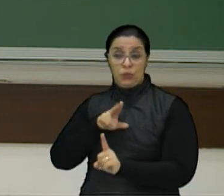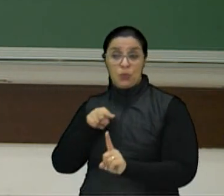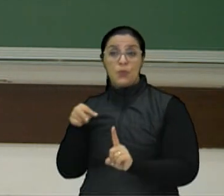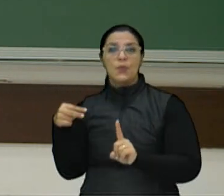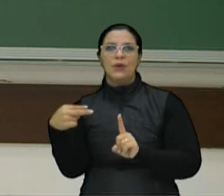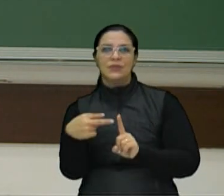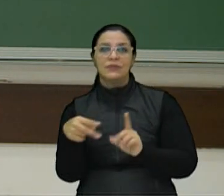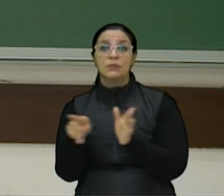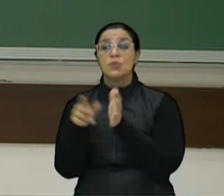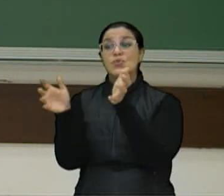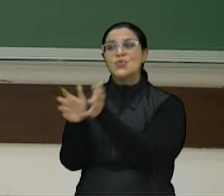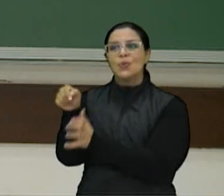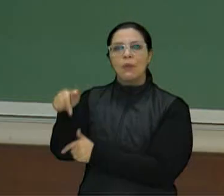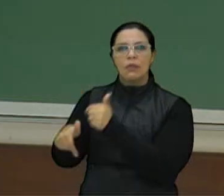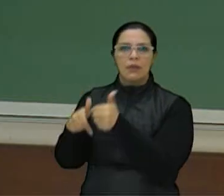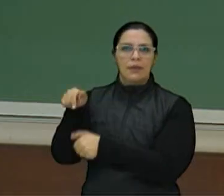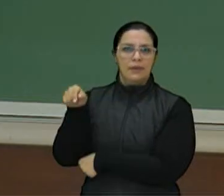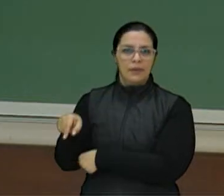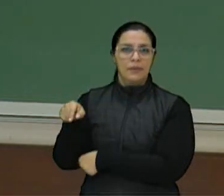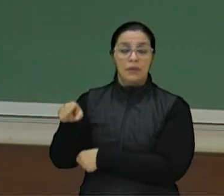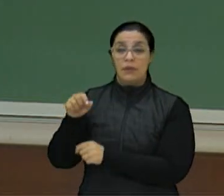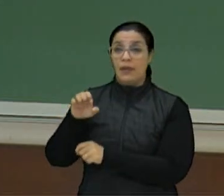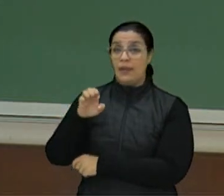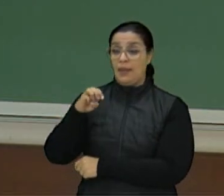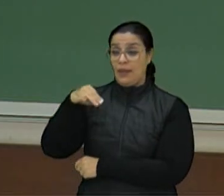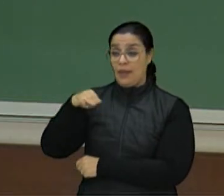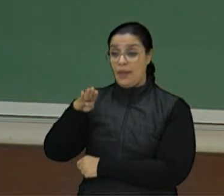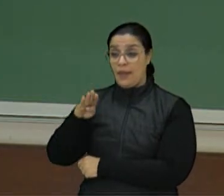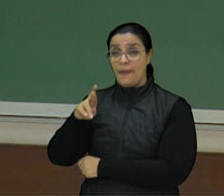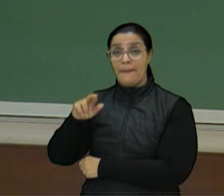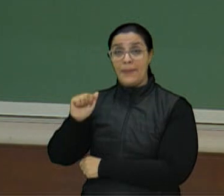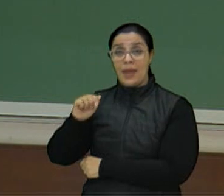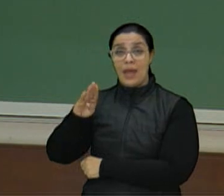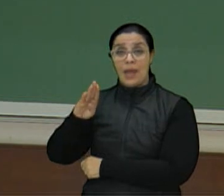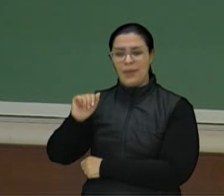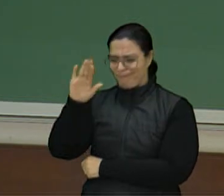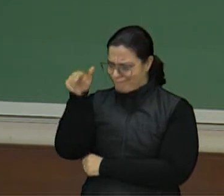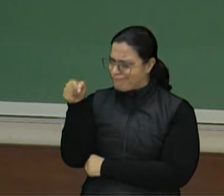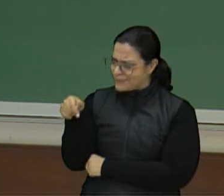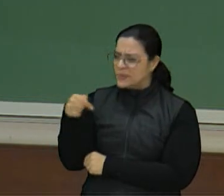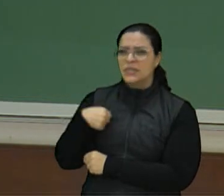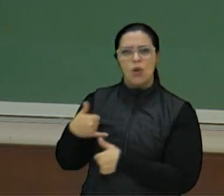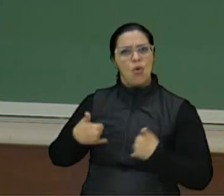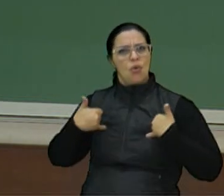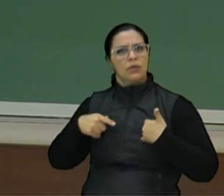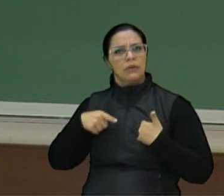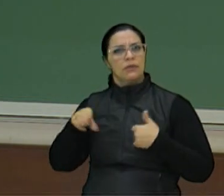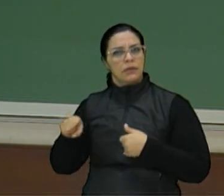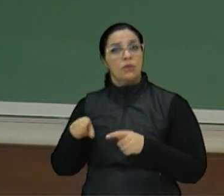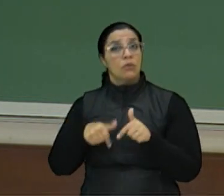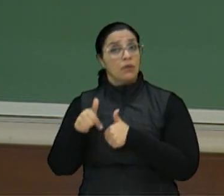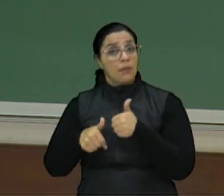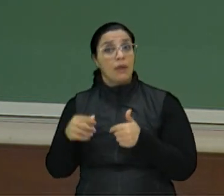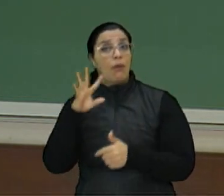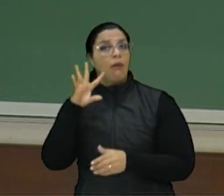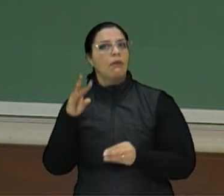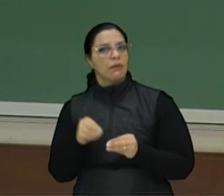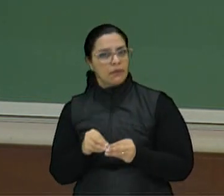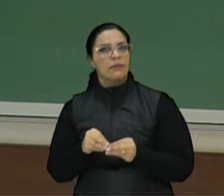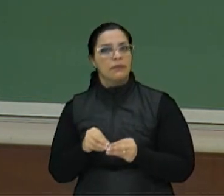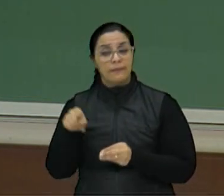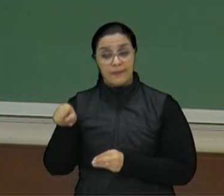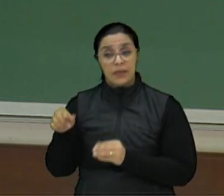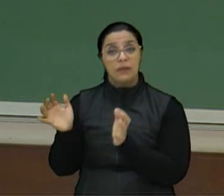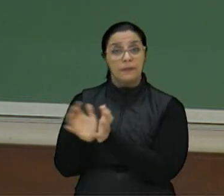vista de instituição. A Embrapa tem que ser reverenciada, temos que nos orgulhar disso e entender